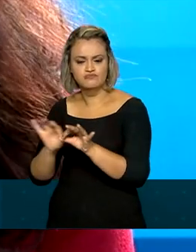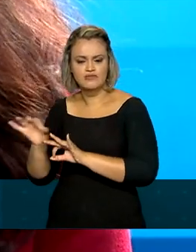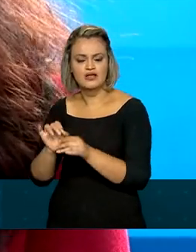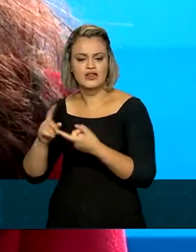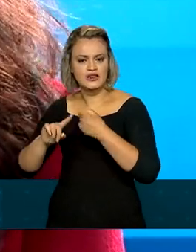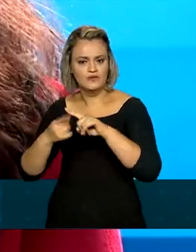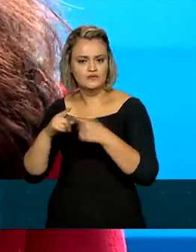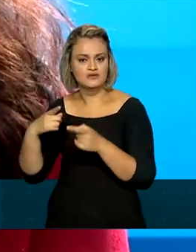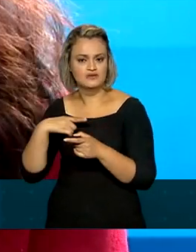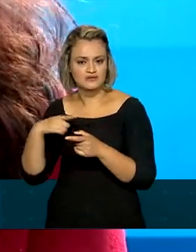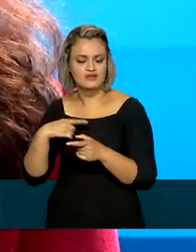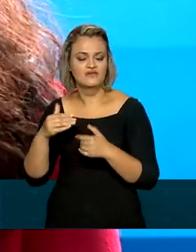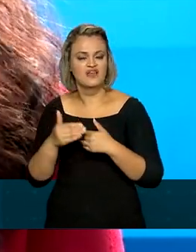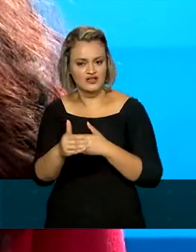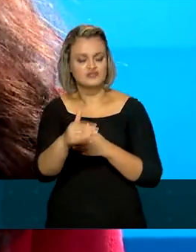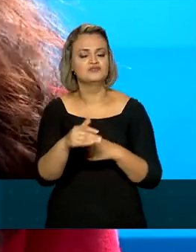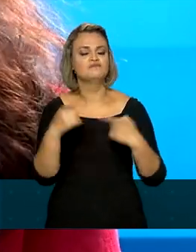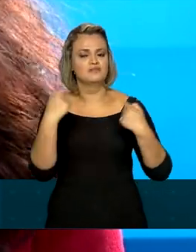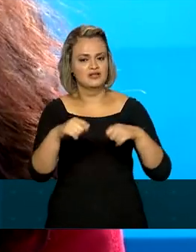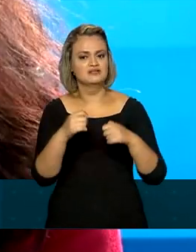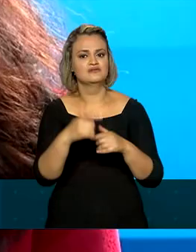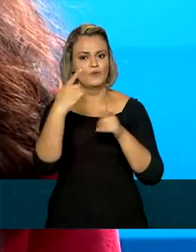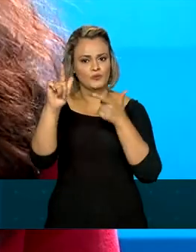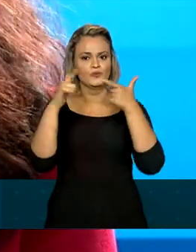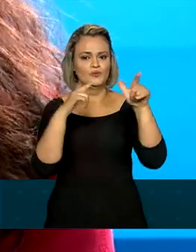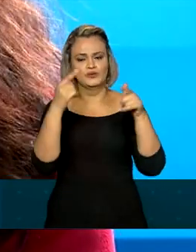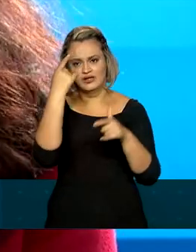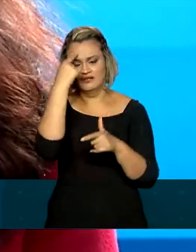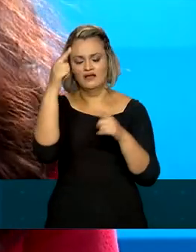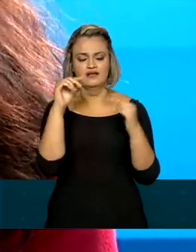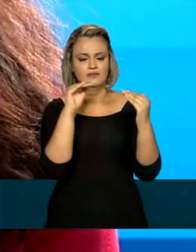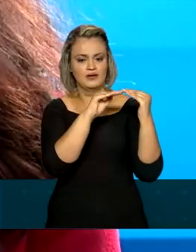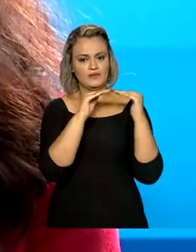muita negociação para fazer, para concordar as ideias dos diferentes países.